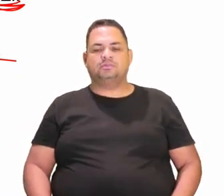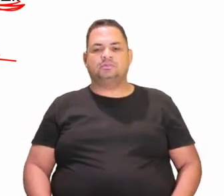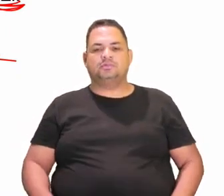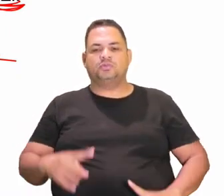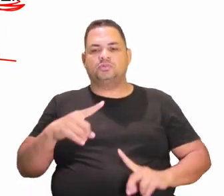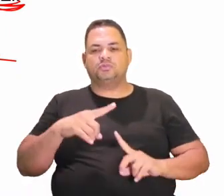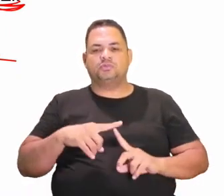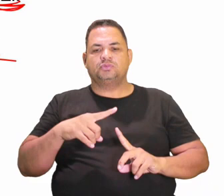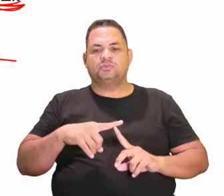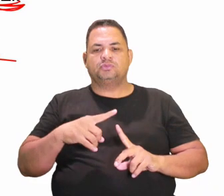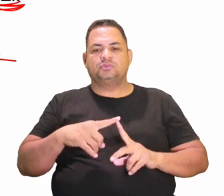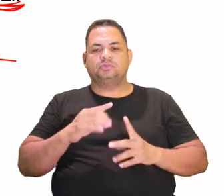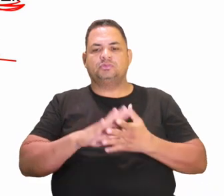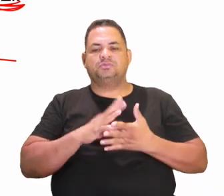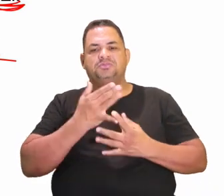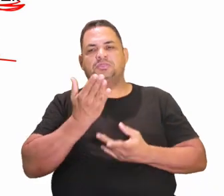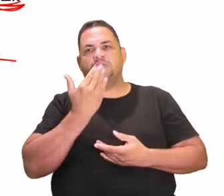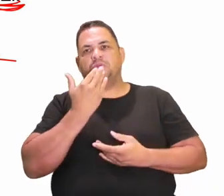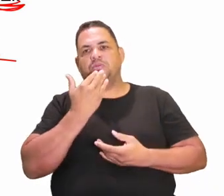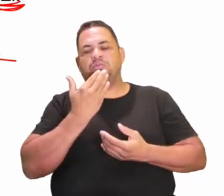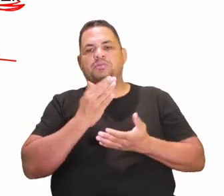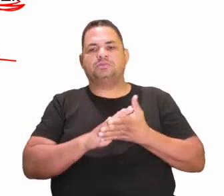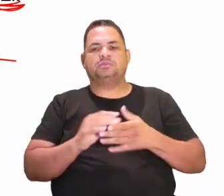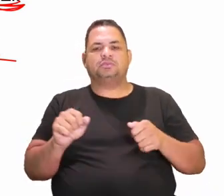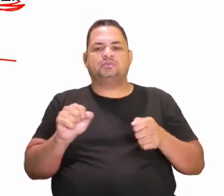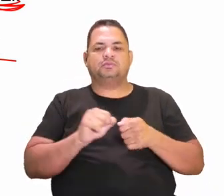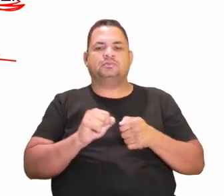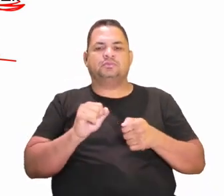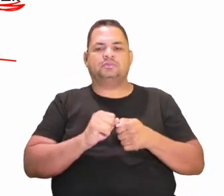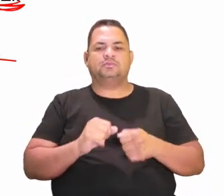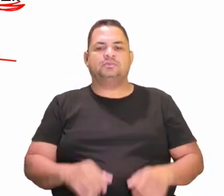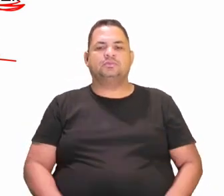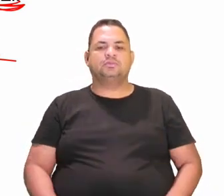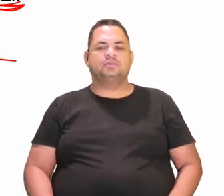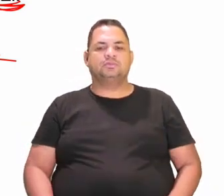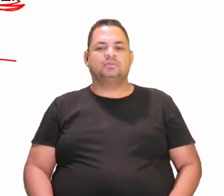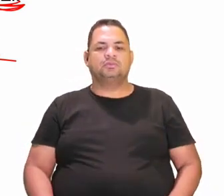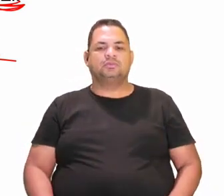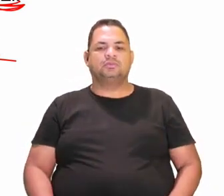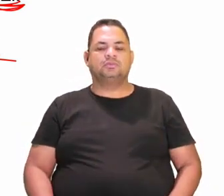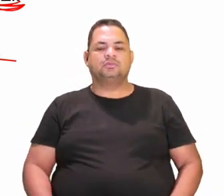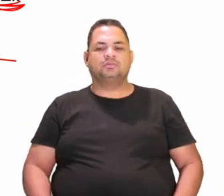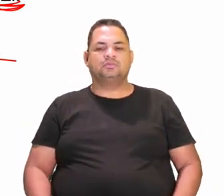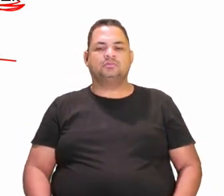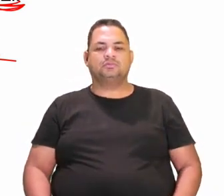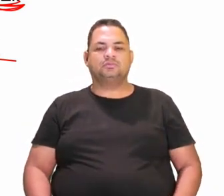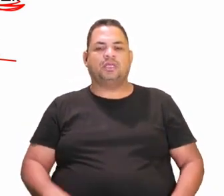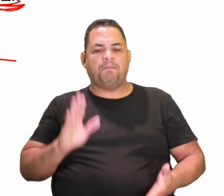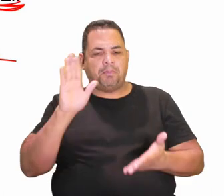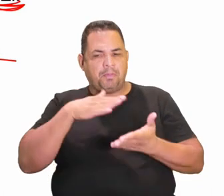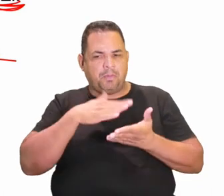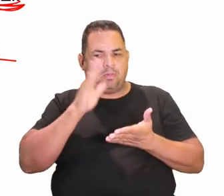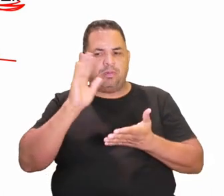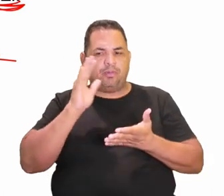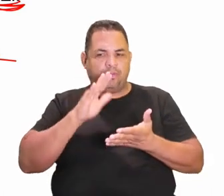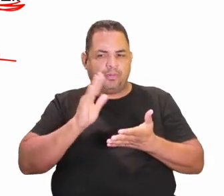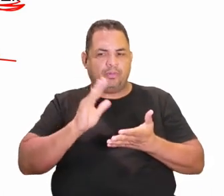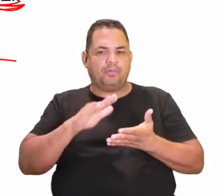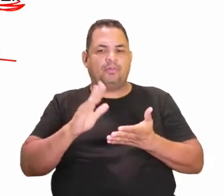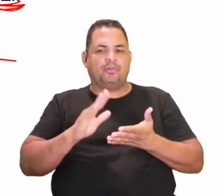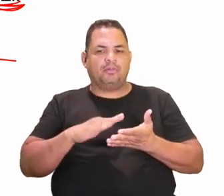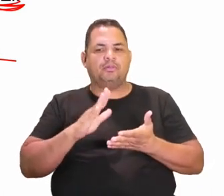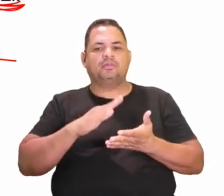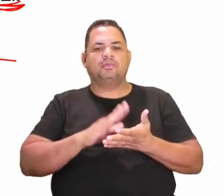dinner, né? De jantar que eles fazem. Drums, que seriam aquelas batucadas que estavam